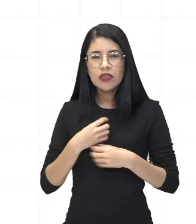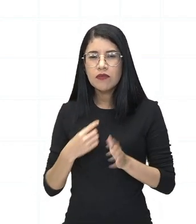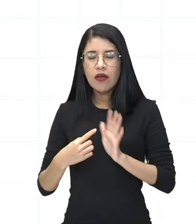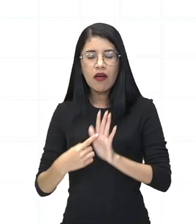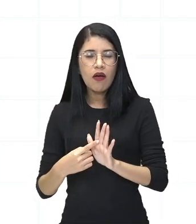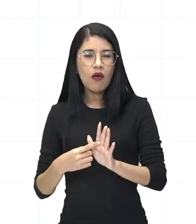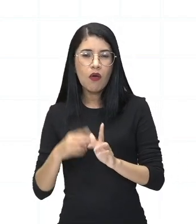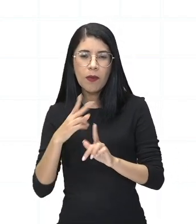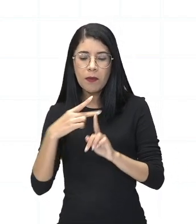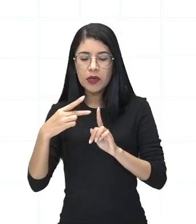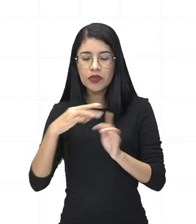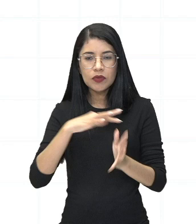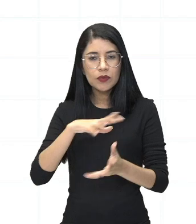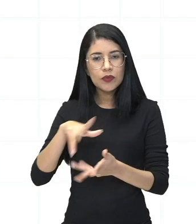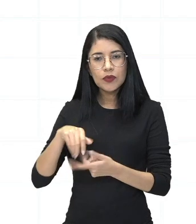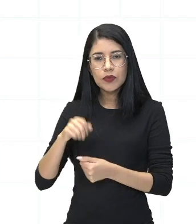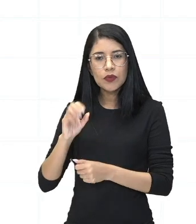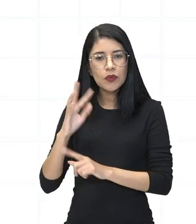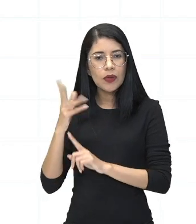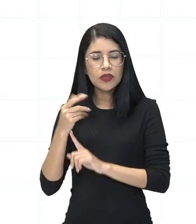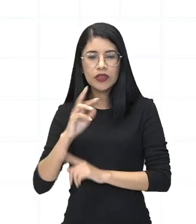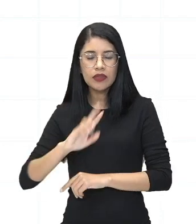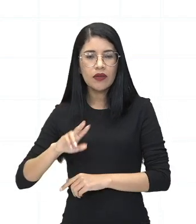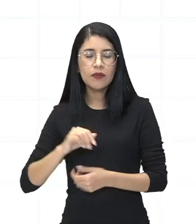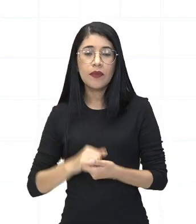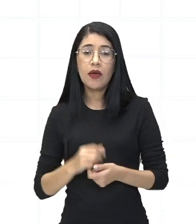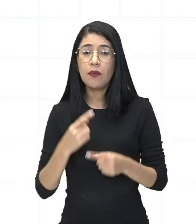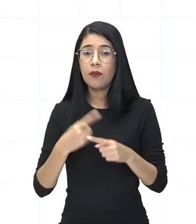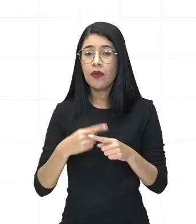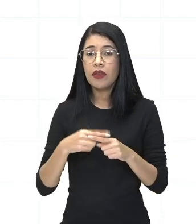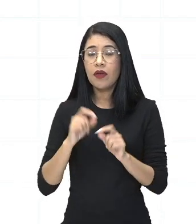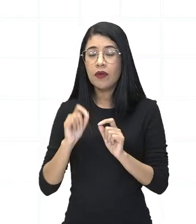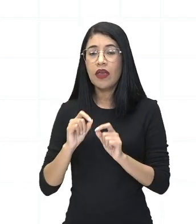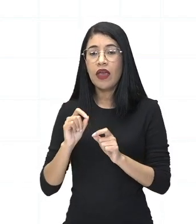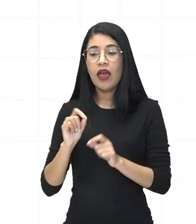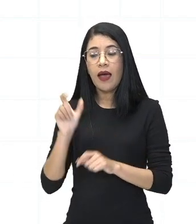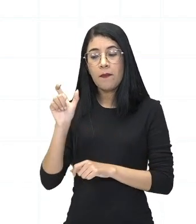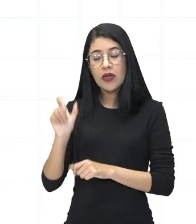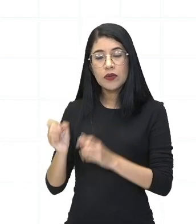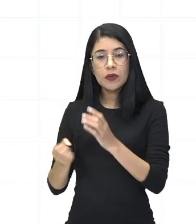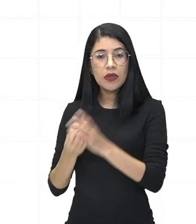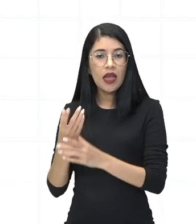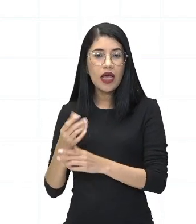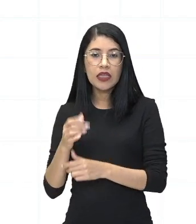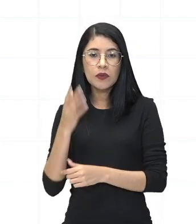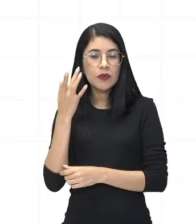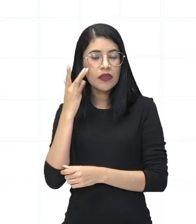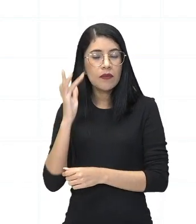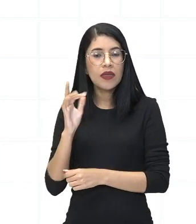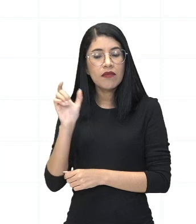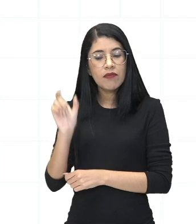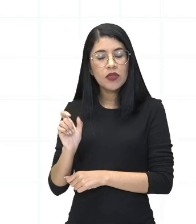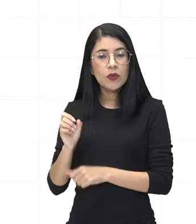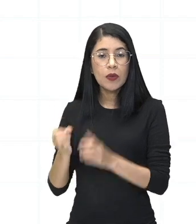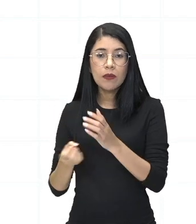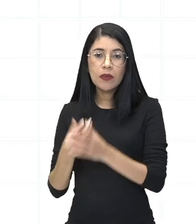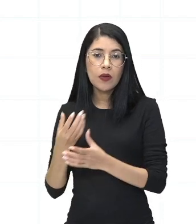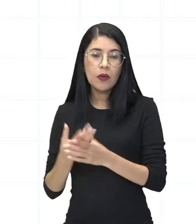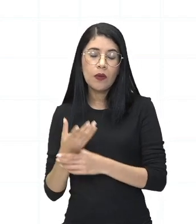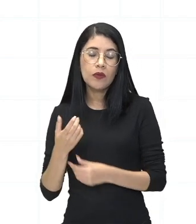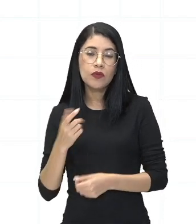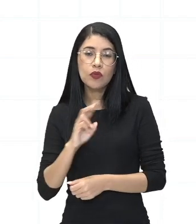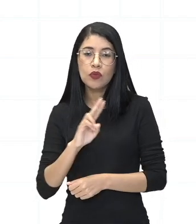da visão do mundo do seu artista, até porque sua autoria era anônima, aquilo que nós falamos, não tinha